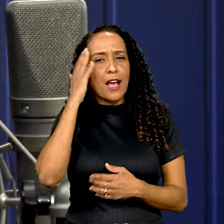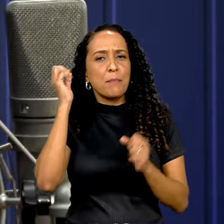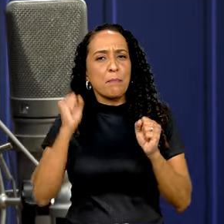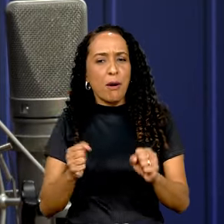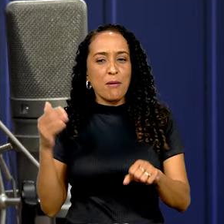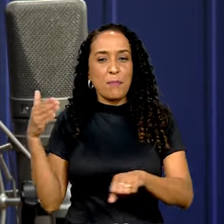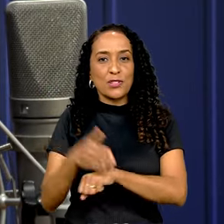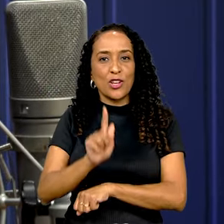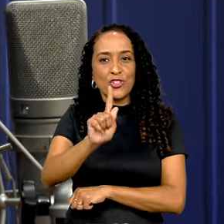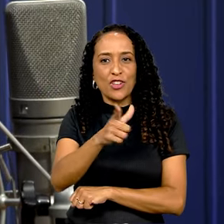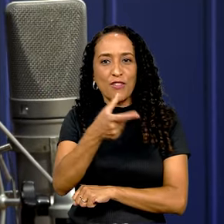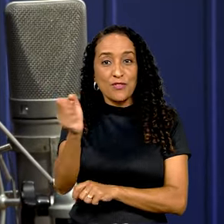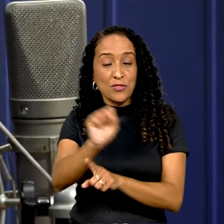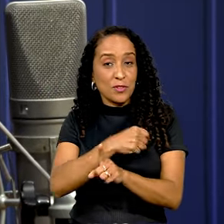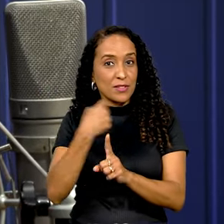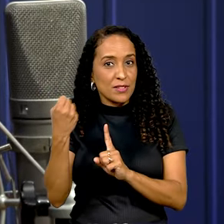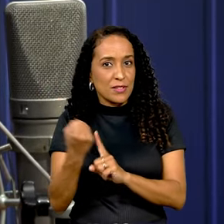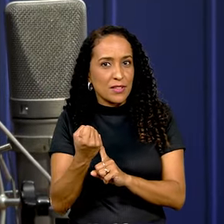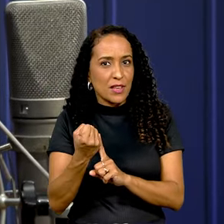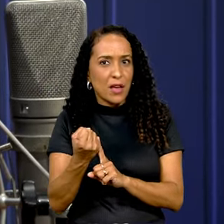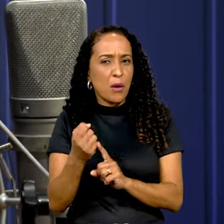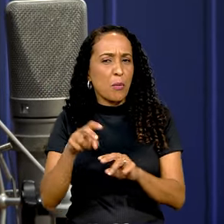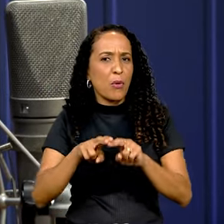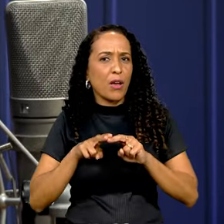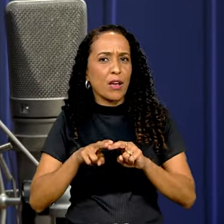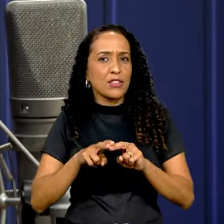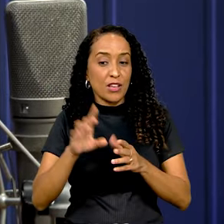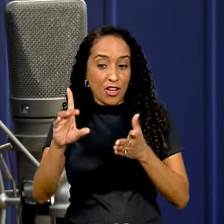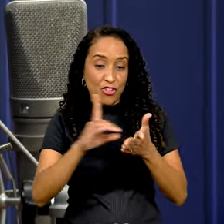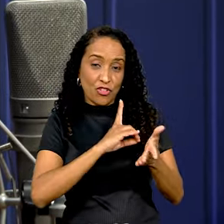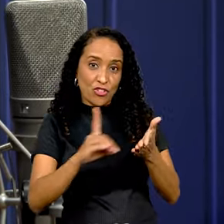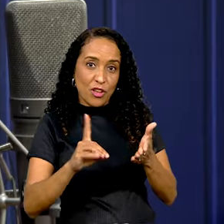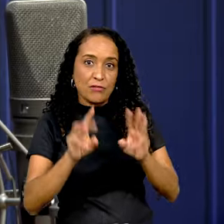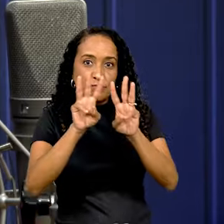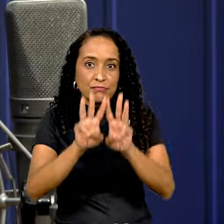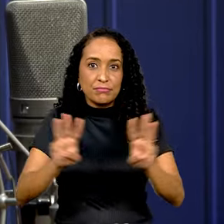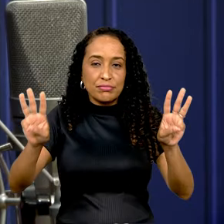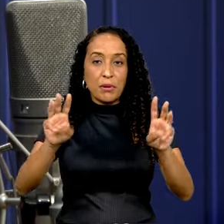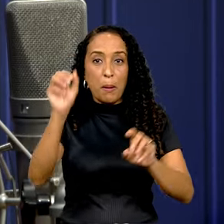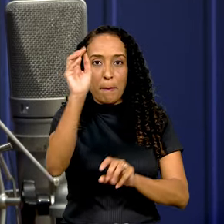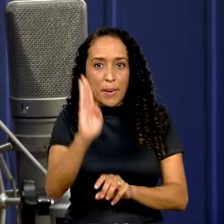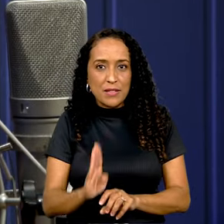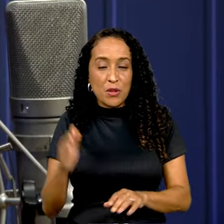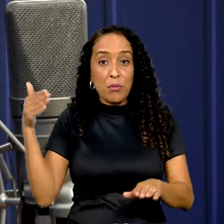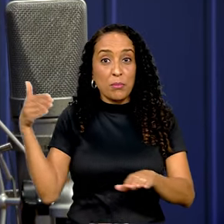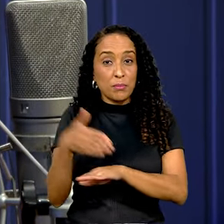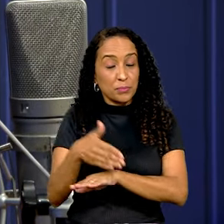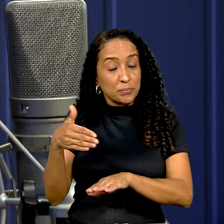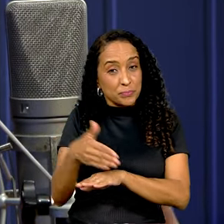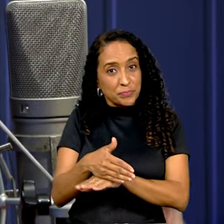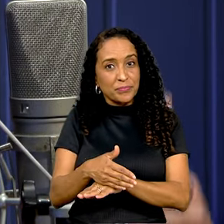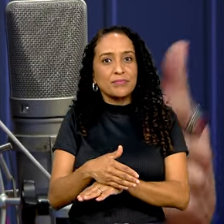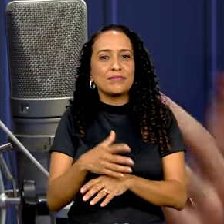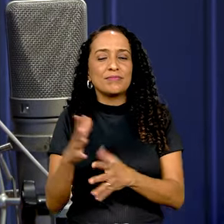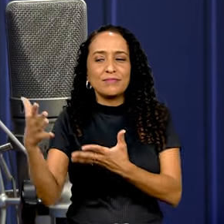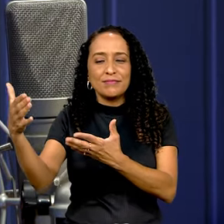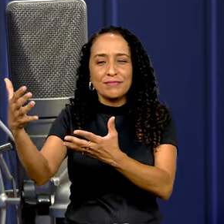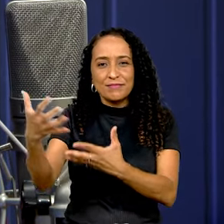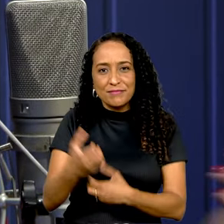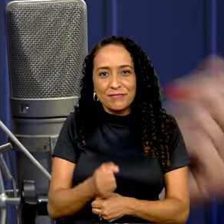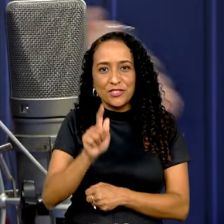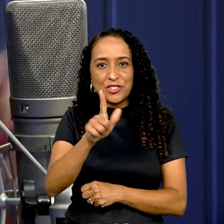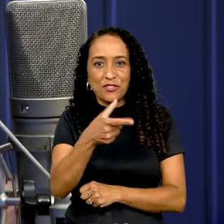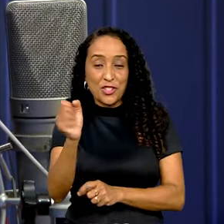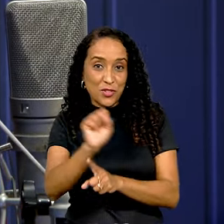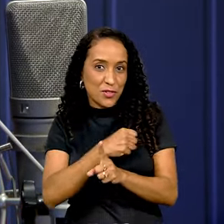sabe que pode participar do G20 social por meio digital a plataforma Brasil participativo acolheu